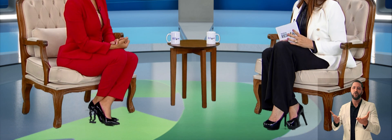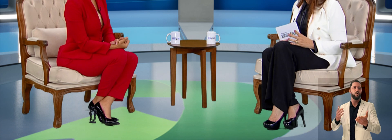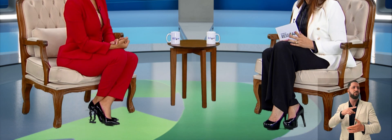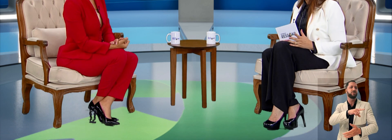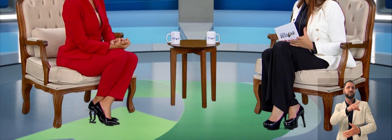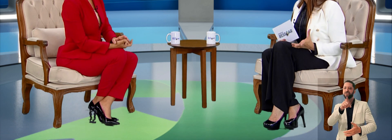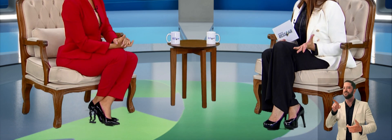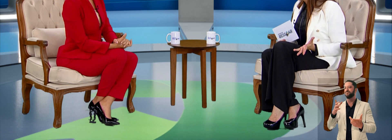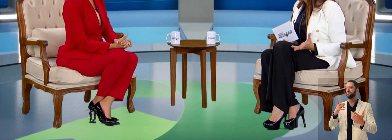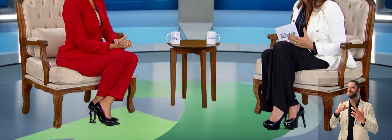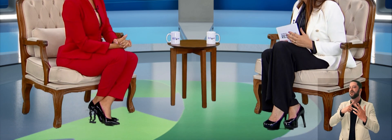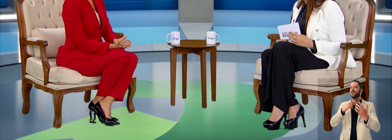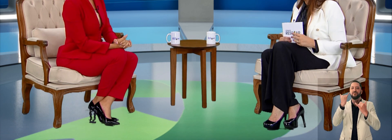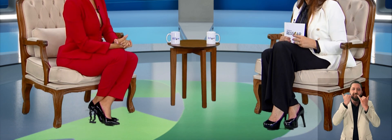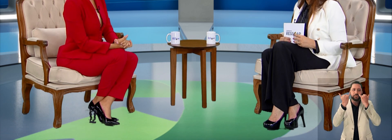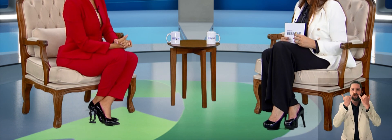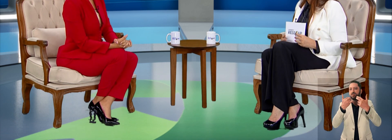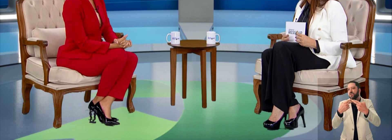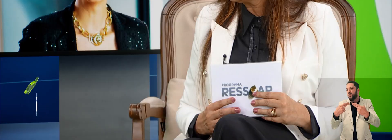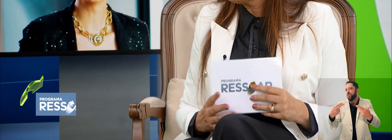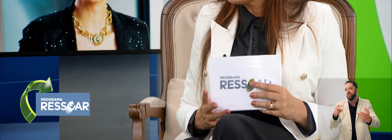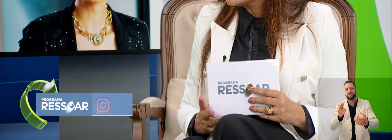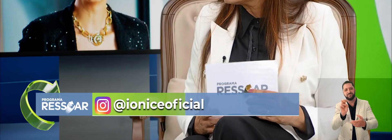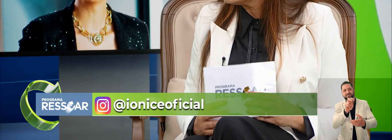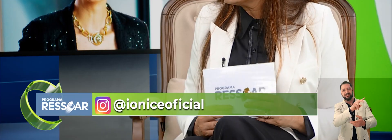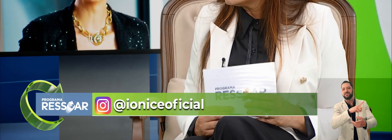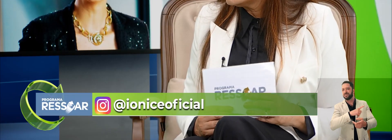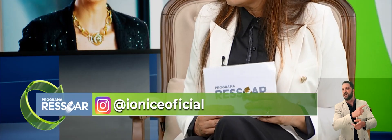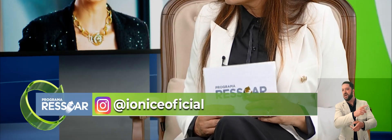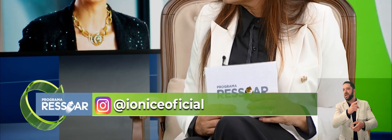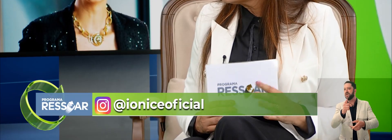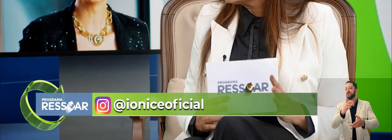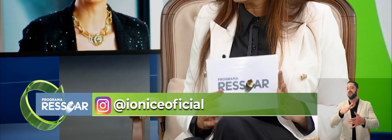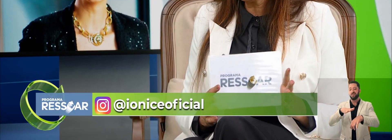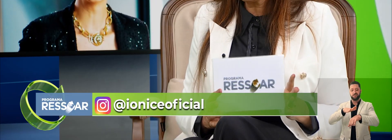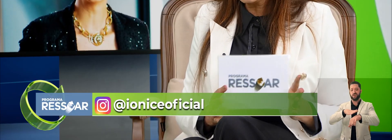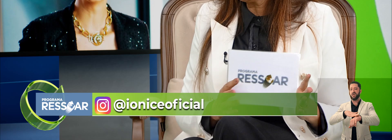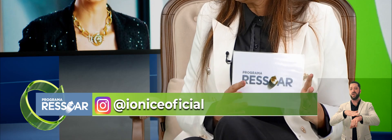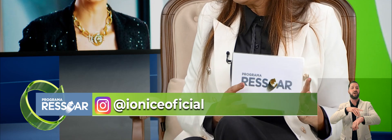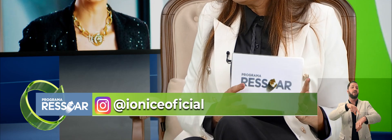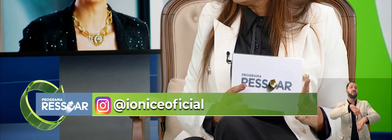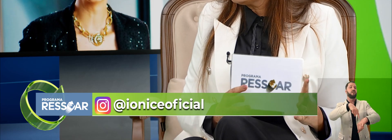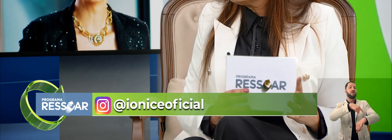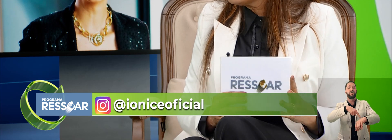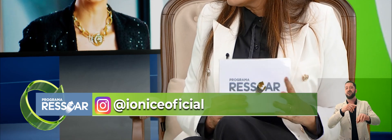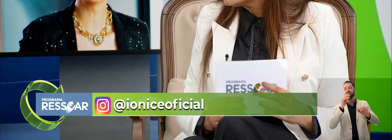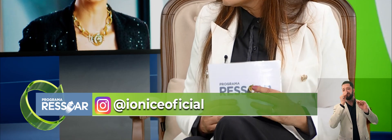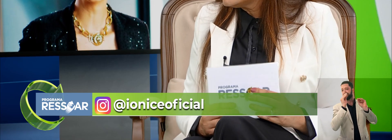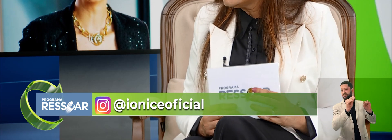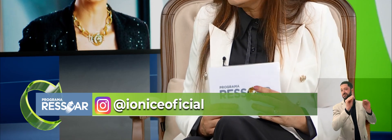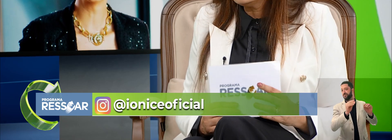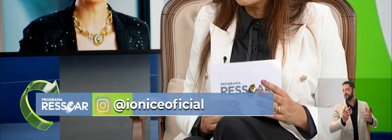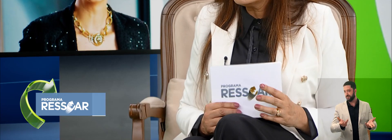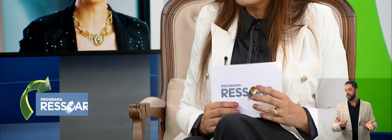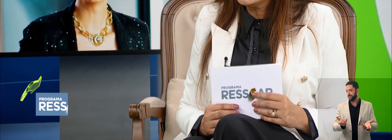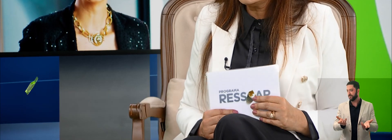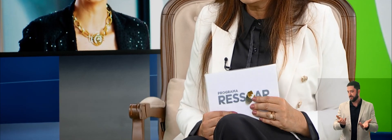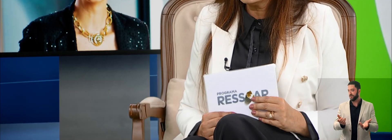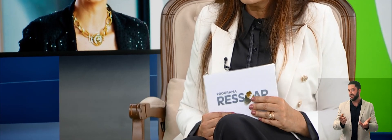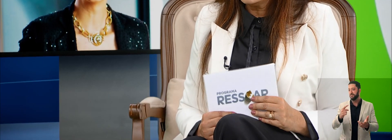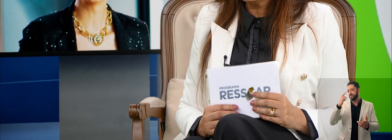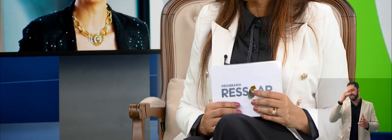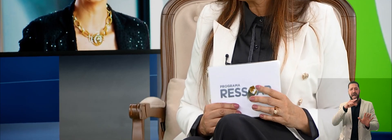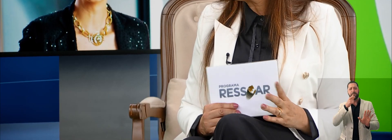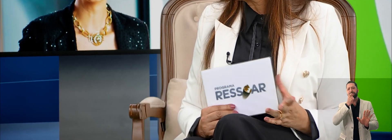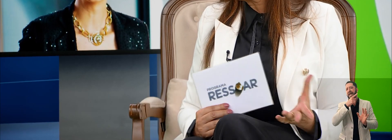gente, nessa era, né, de informação tão fácil, às vezes a gente perde tempo com coisas que não